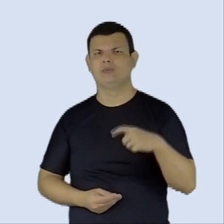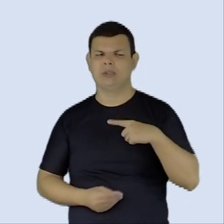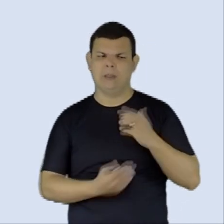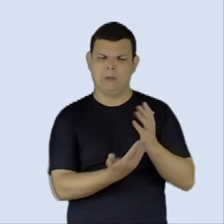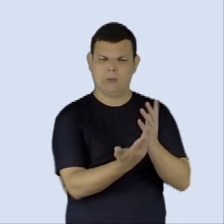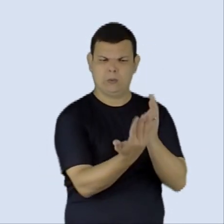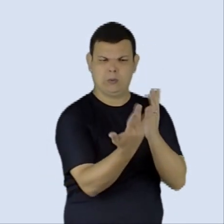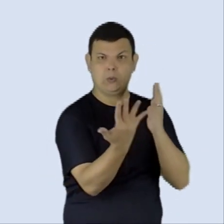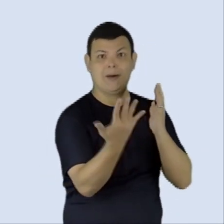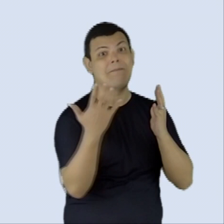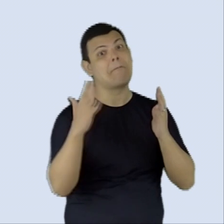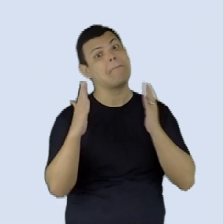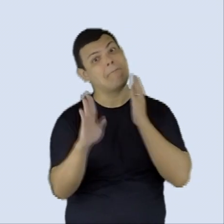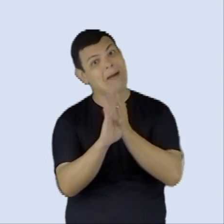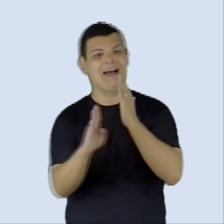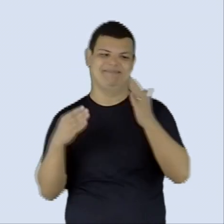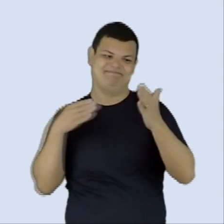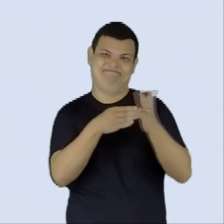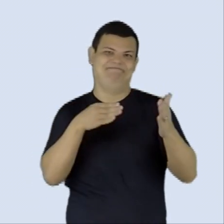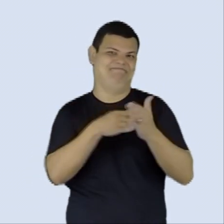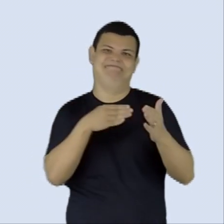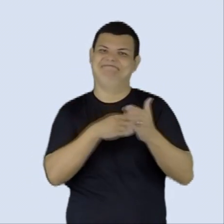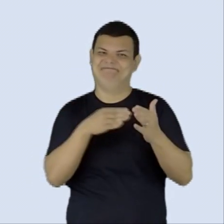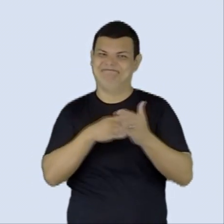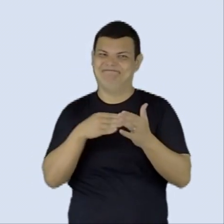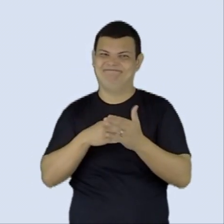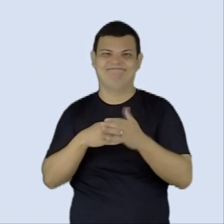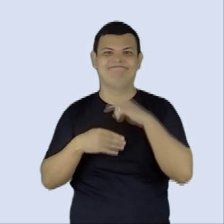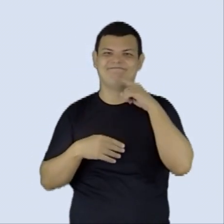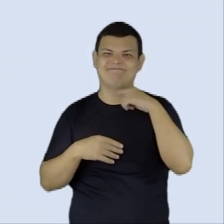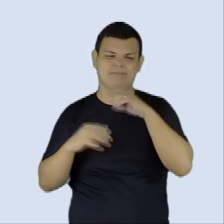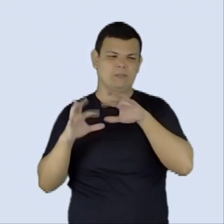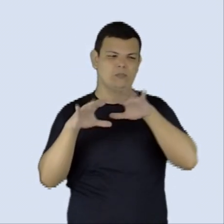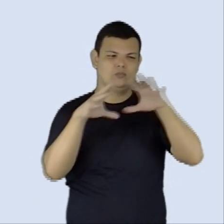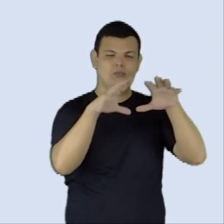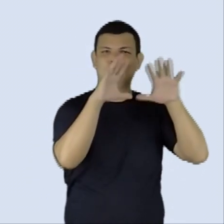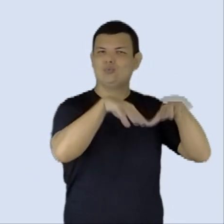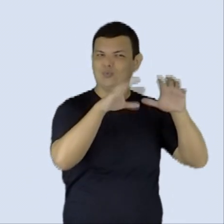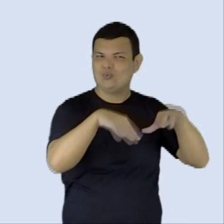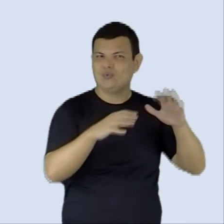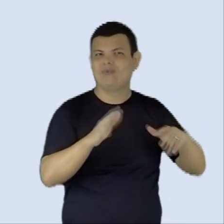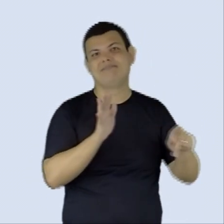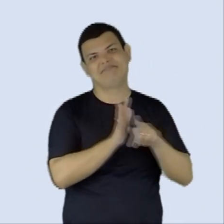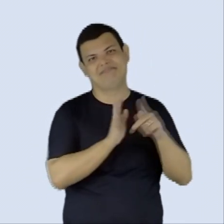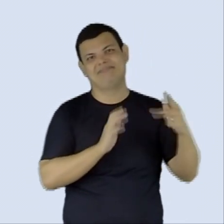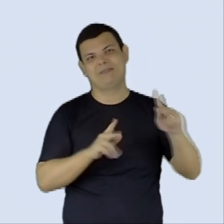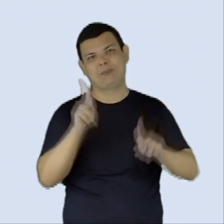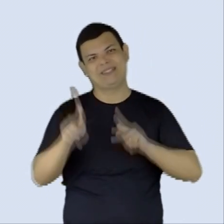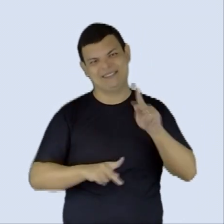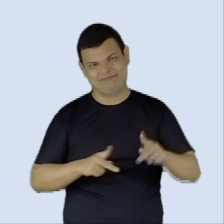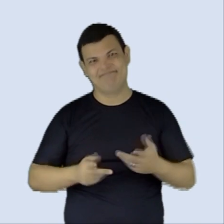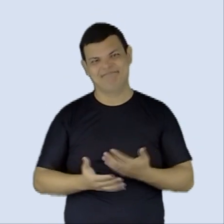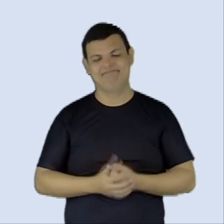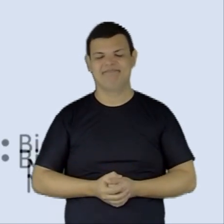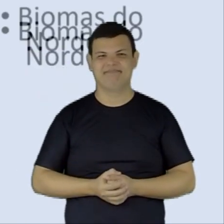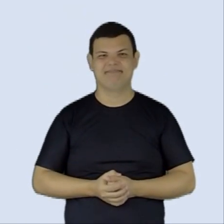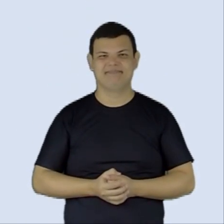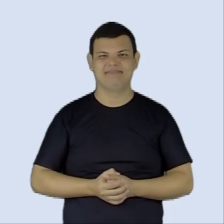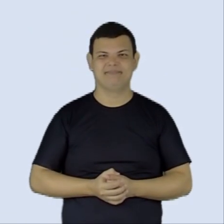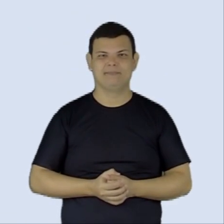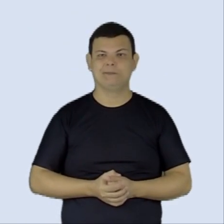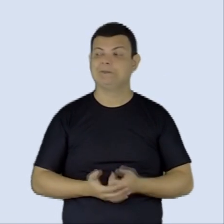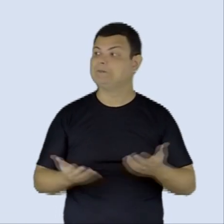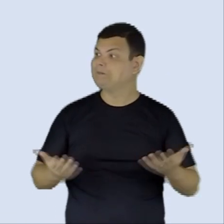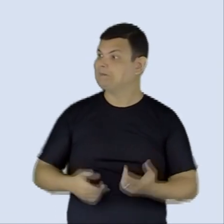tem uma consequência climática impacta diretamente a população. Vamos